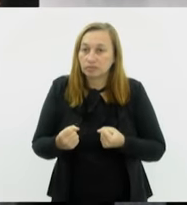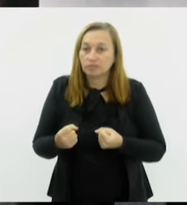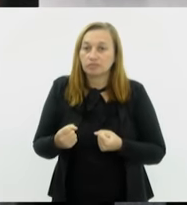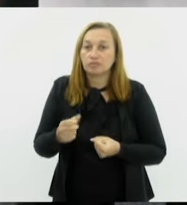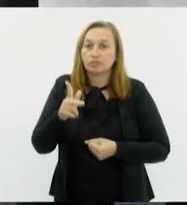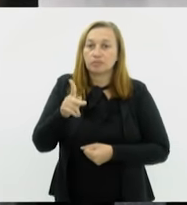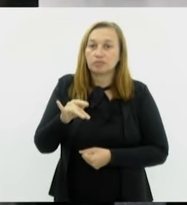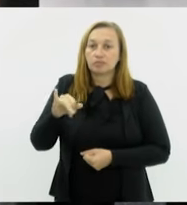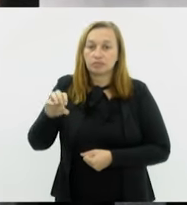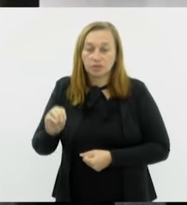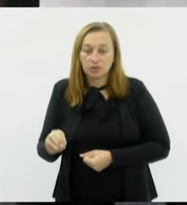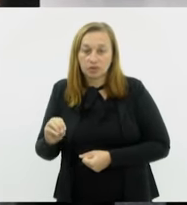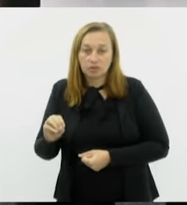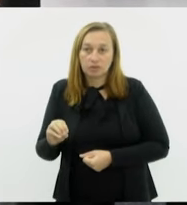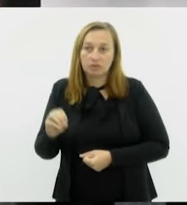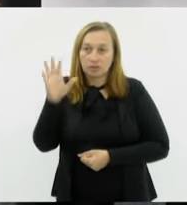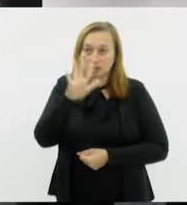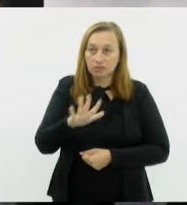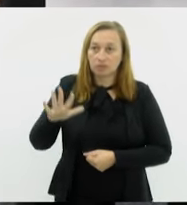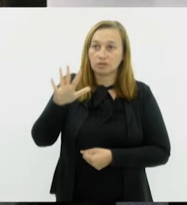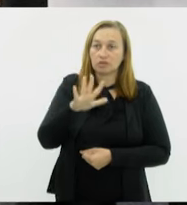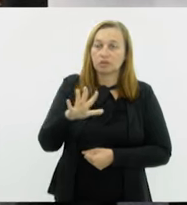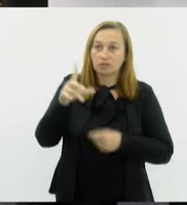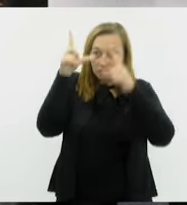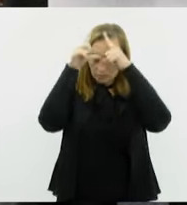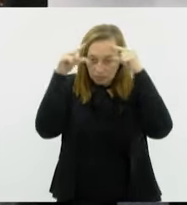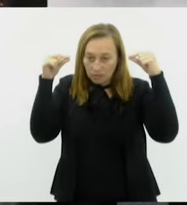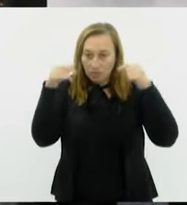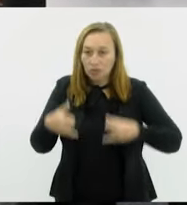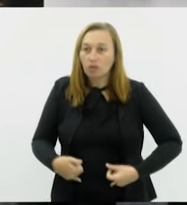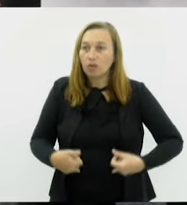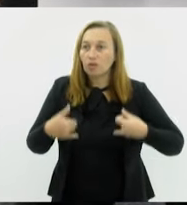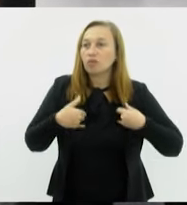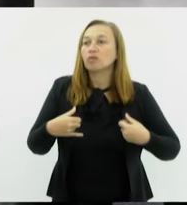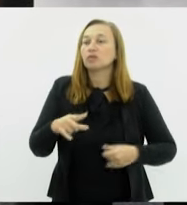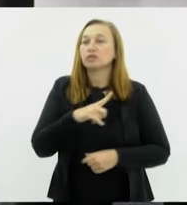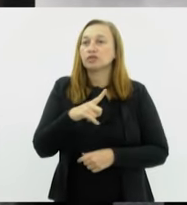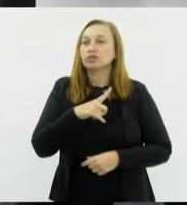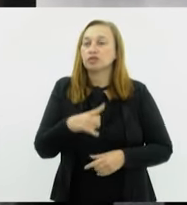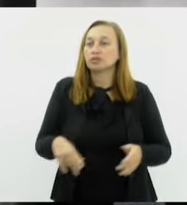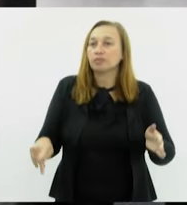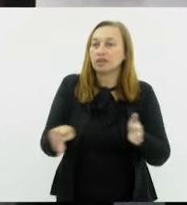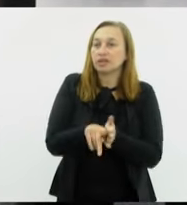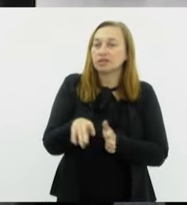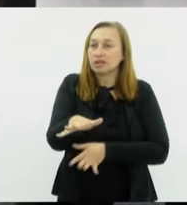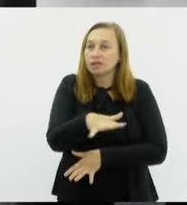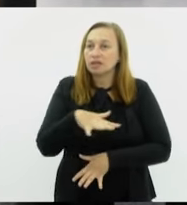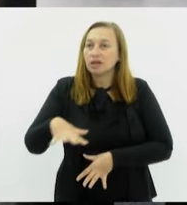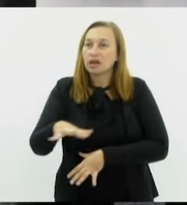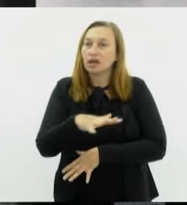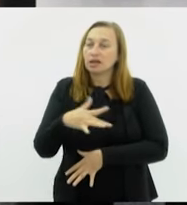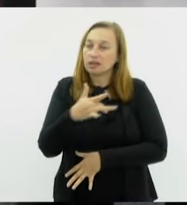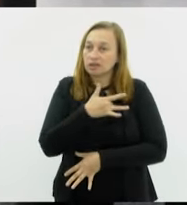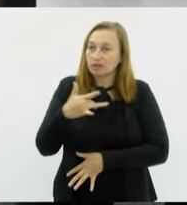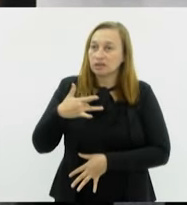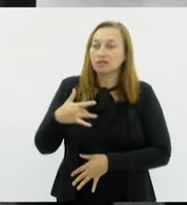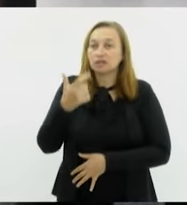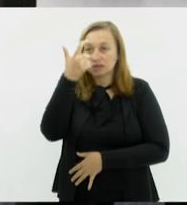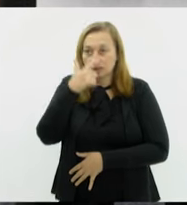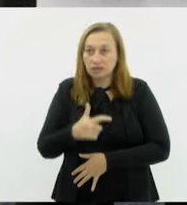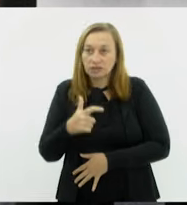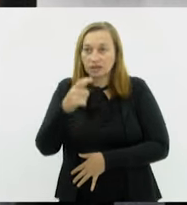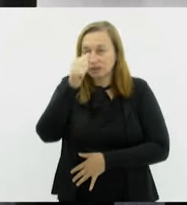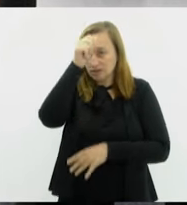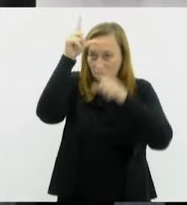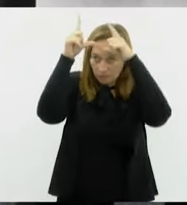da enfermagem. Ela tinha muito orgulho de ser da área da saúde e um orgulho maior ainda de ser enfermeira.